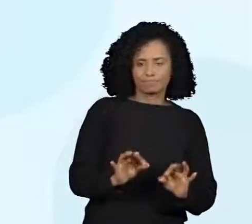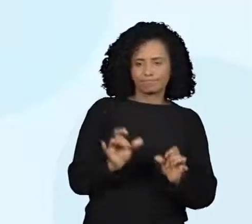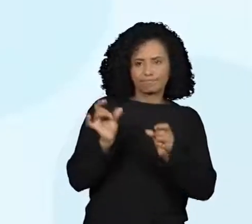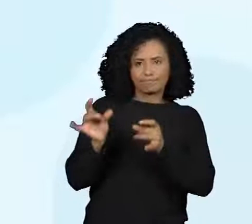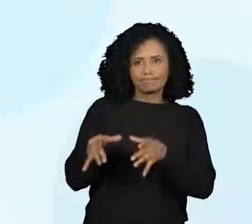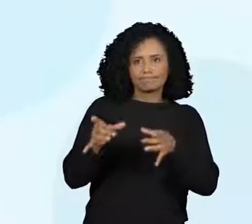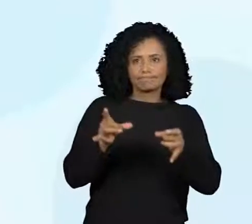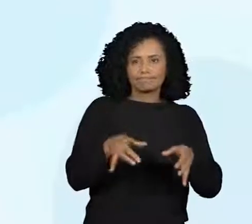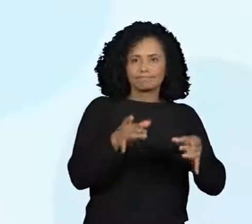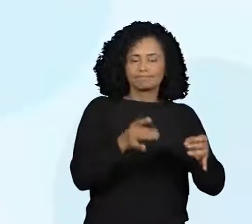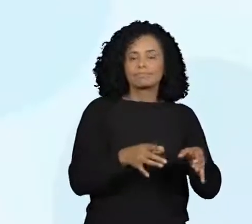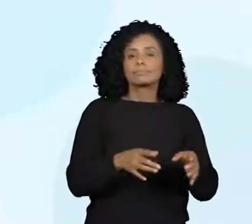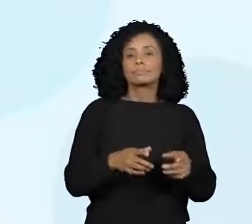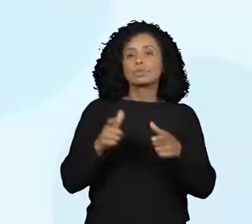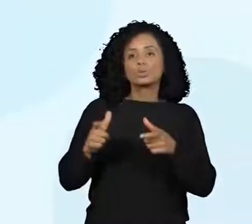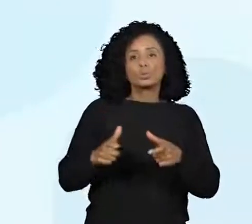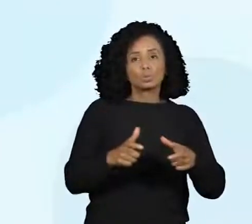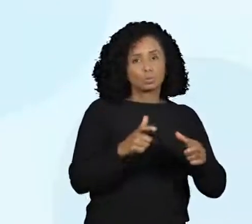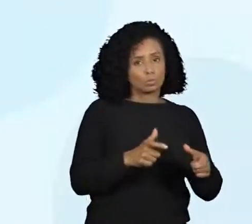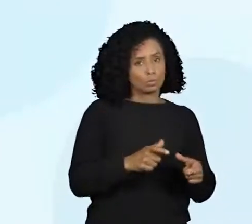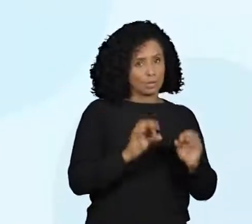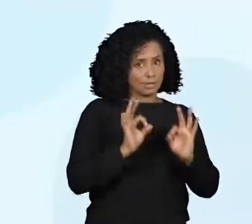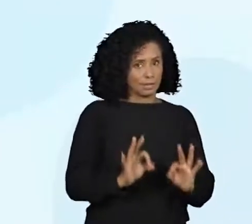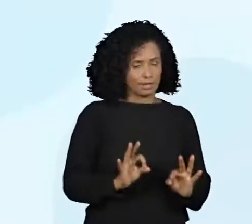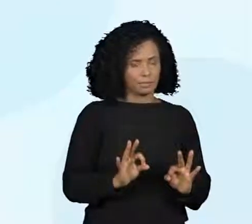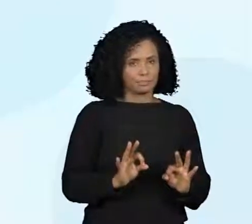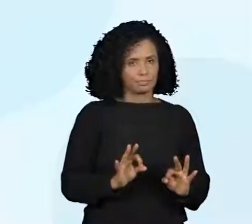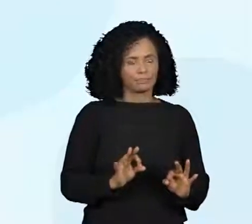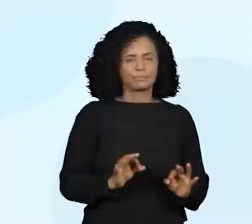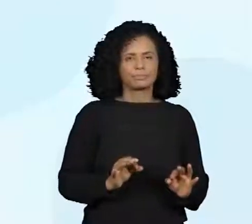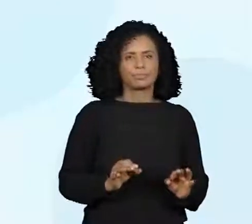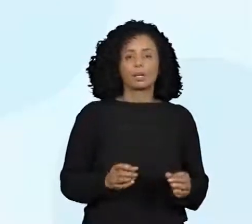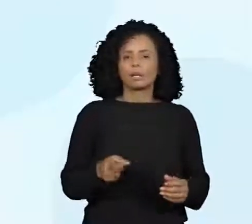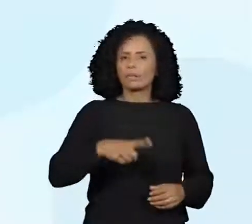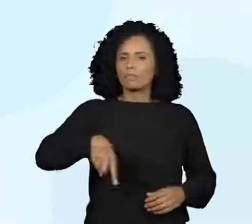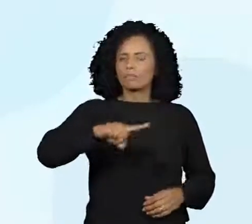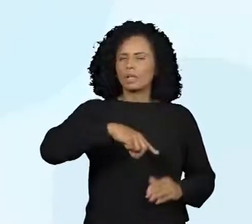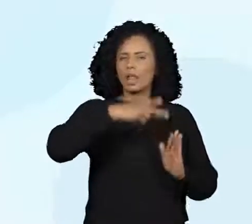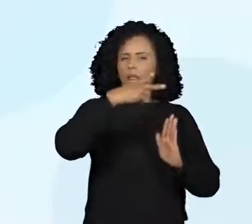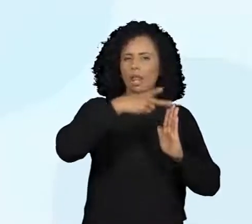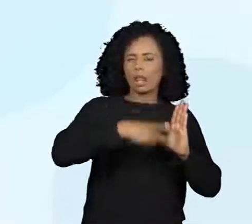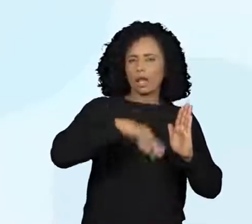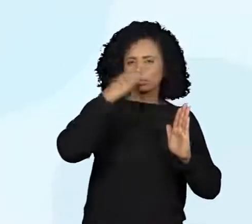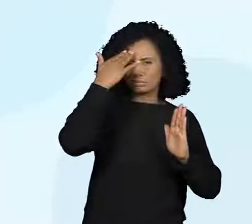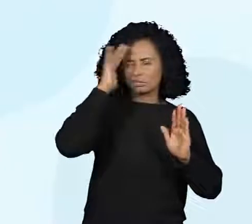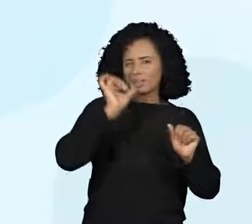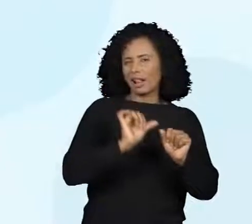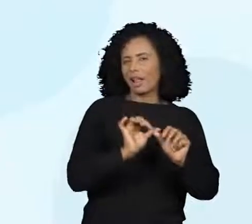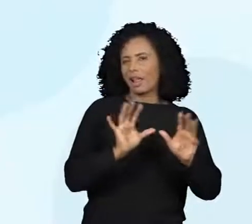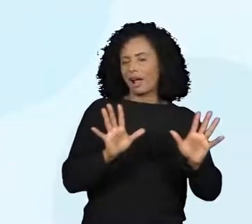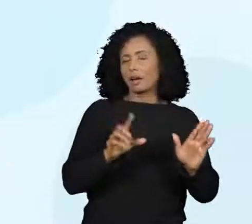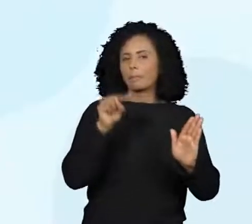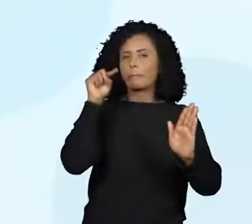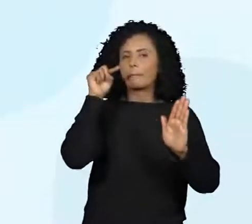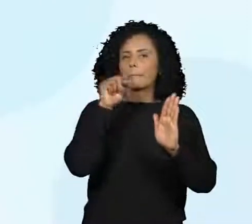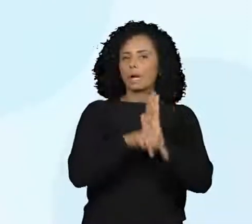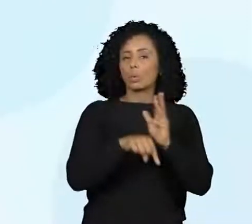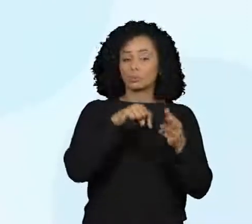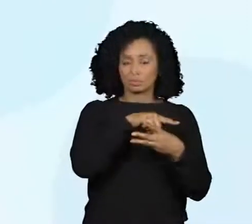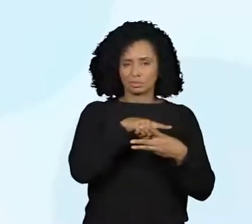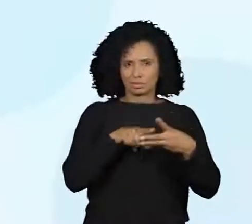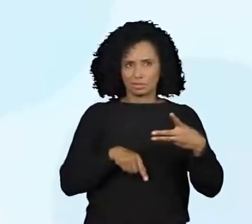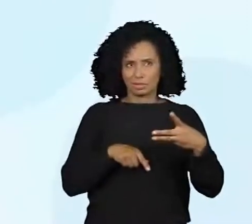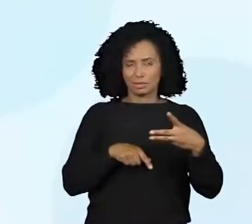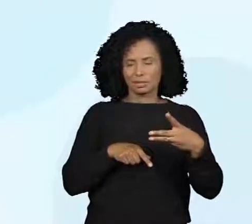descartado no momento que a gente não utiliza mais. Então, para a gente compreender o texto aí, eu deixei 3 perguntas que vai nos ajudar